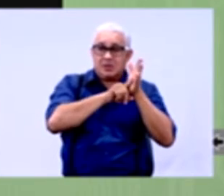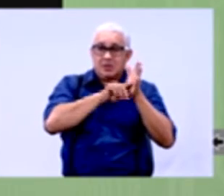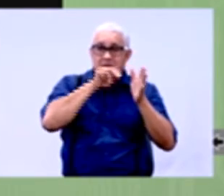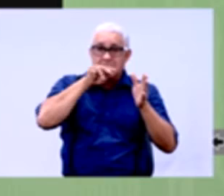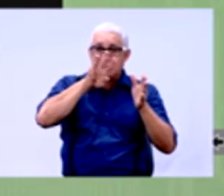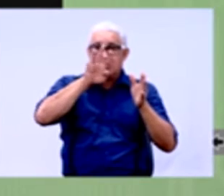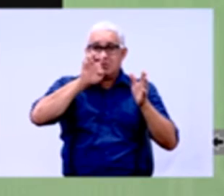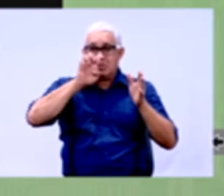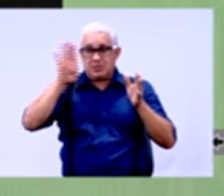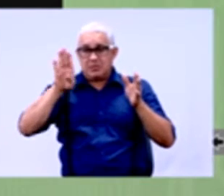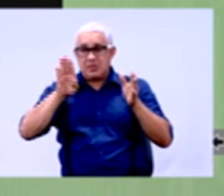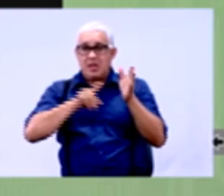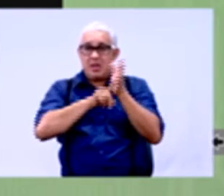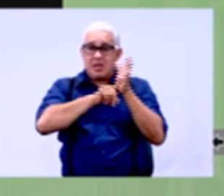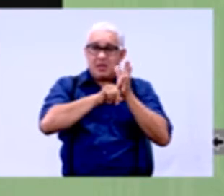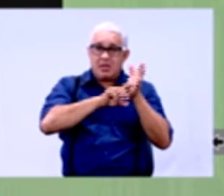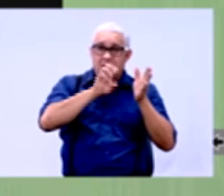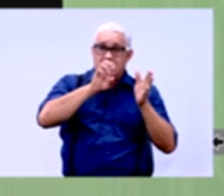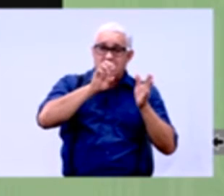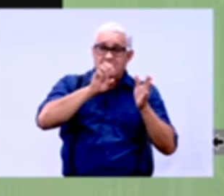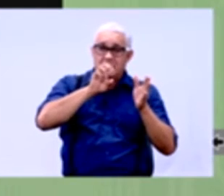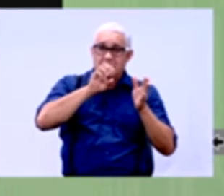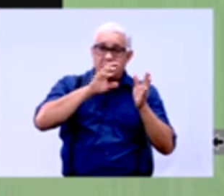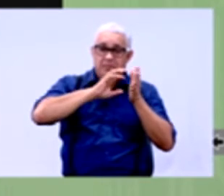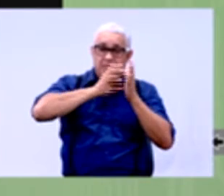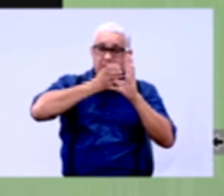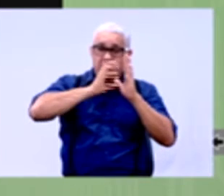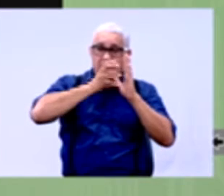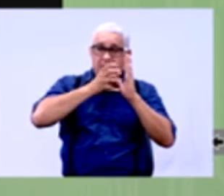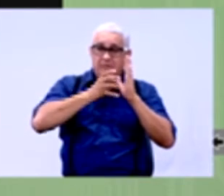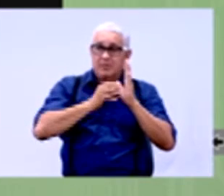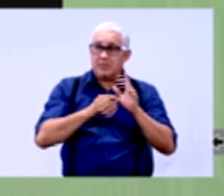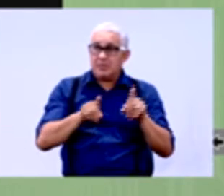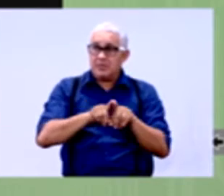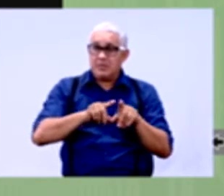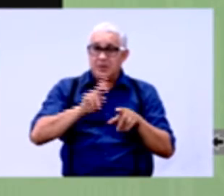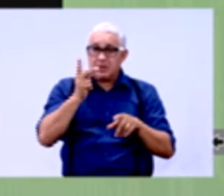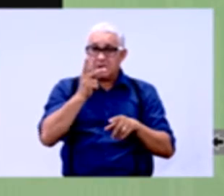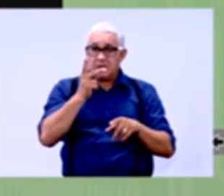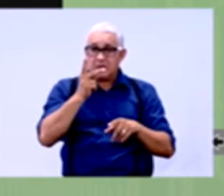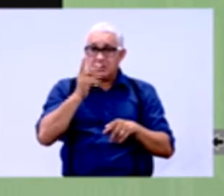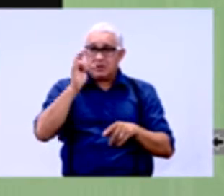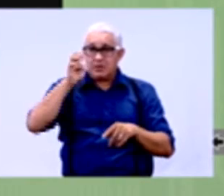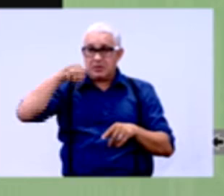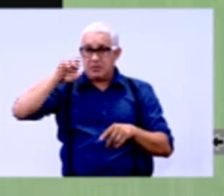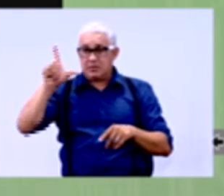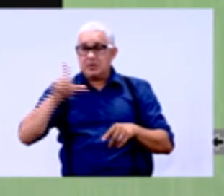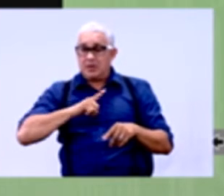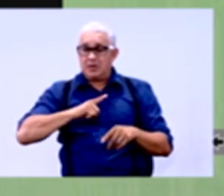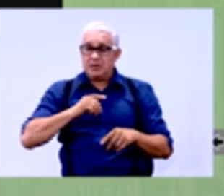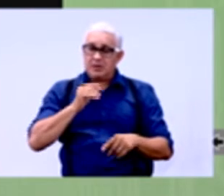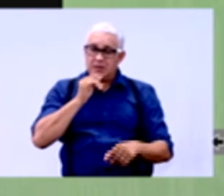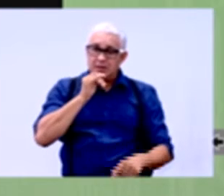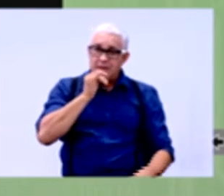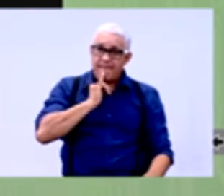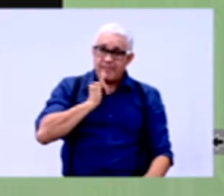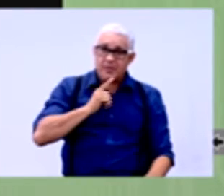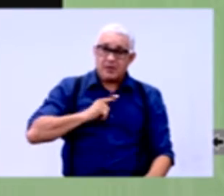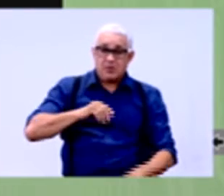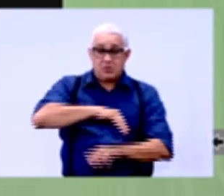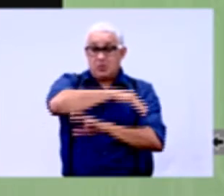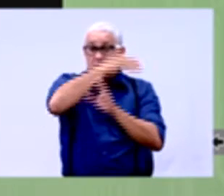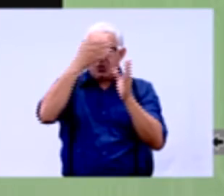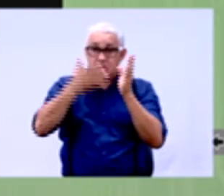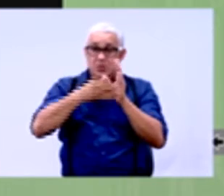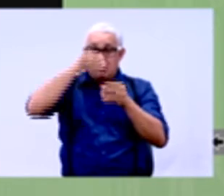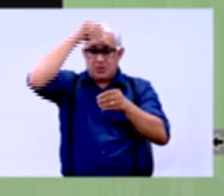Então olha só, aqui temos um exemplo, ó, de um HTML, de uma página, com tudo no seu corpo, ó. Então